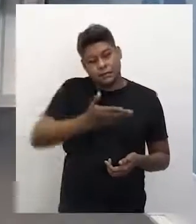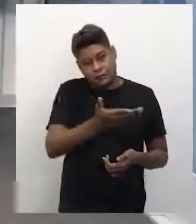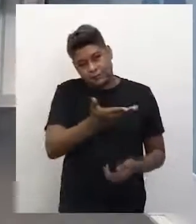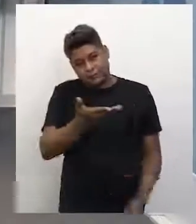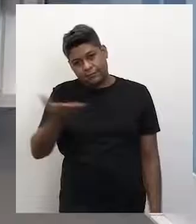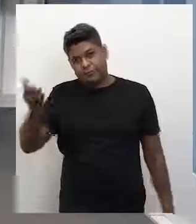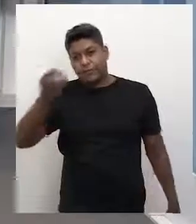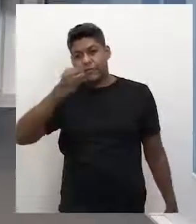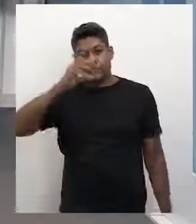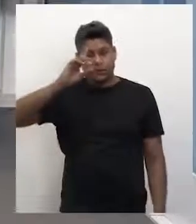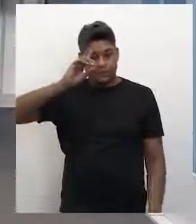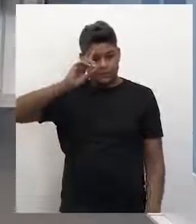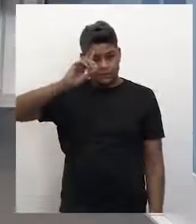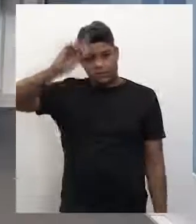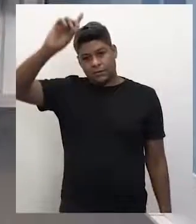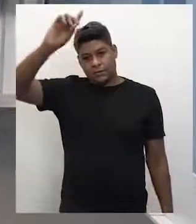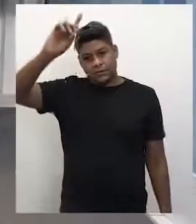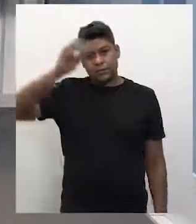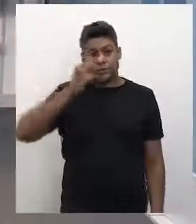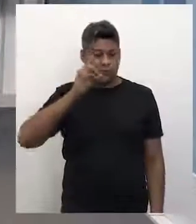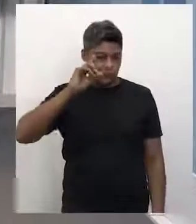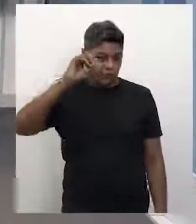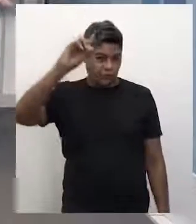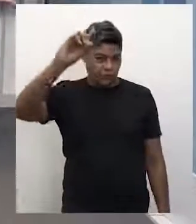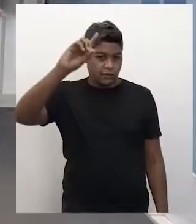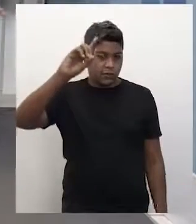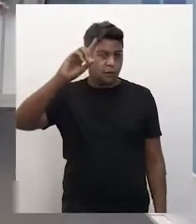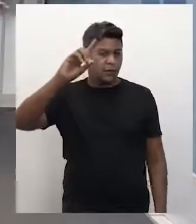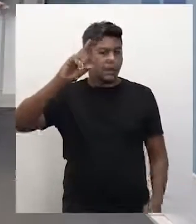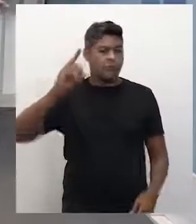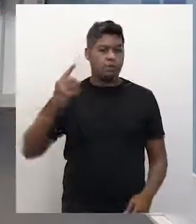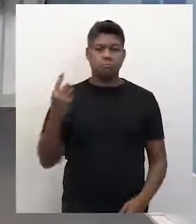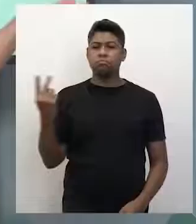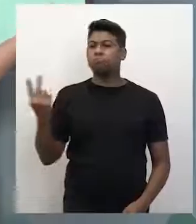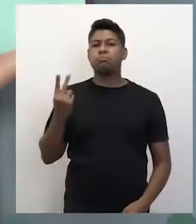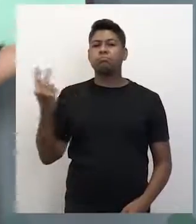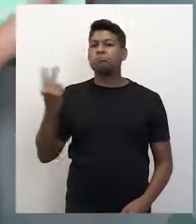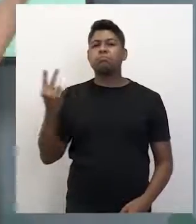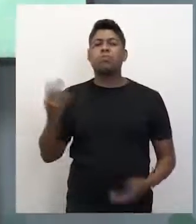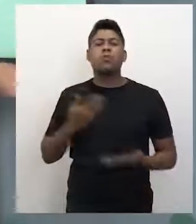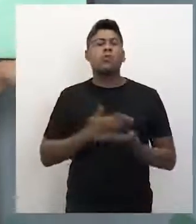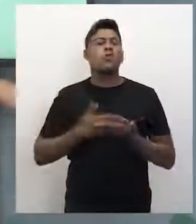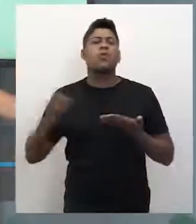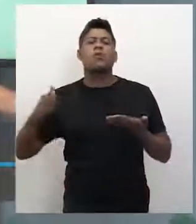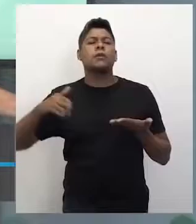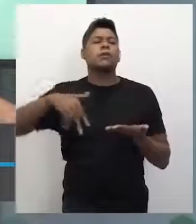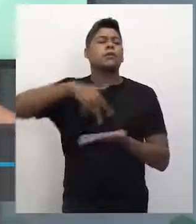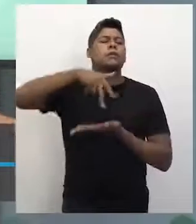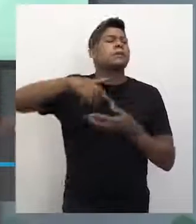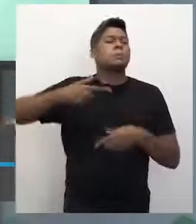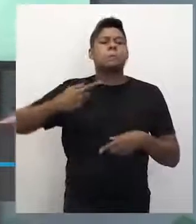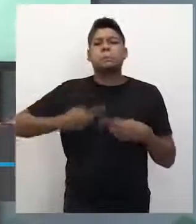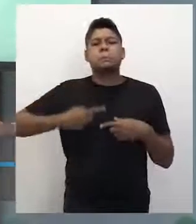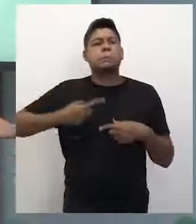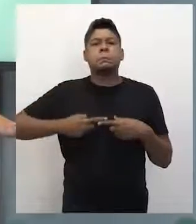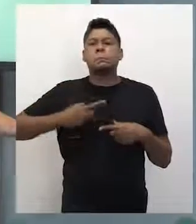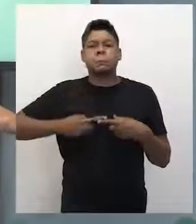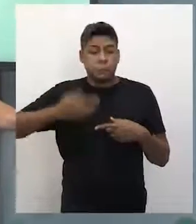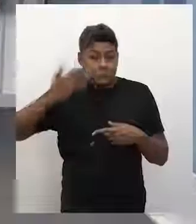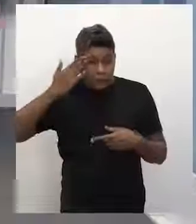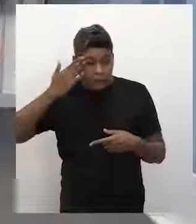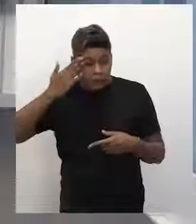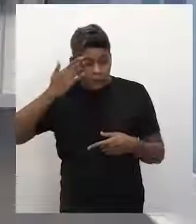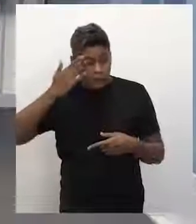Turma, bom dia! Bom dia! Adivinha por que que eu e o professor Anderson começamos dançando? Por quê, professor?